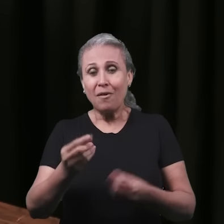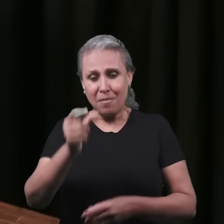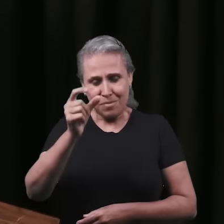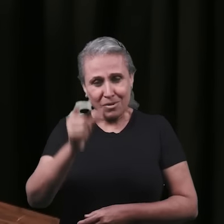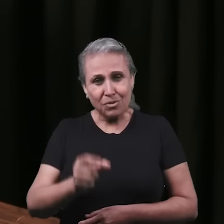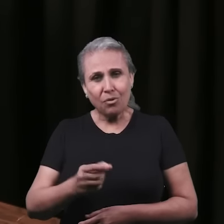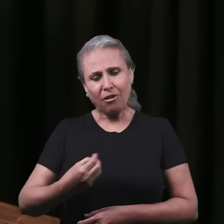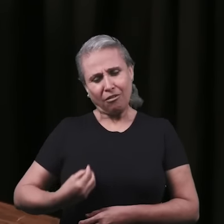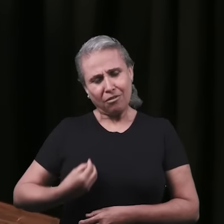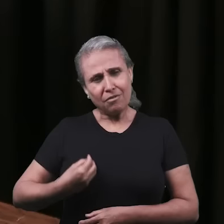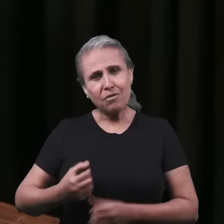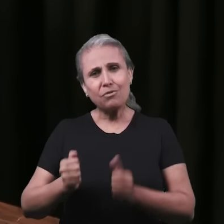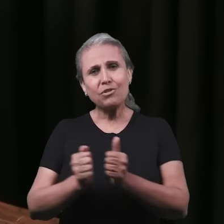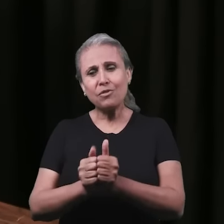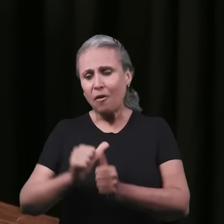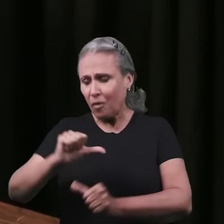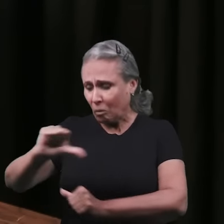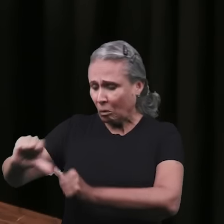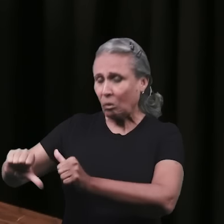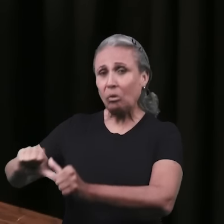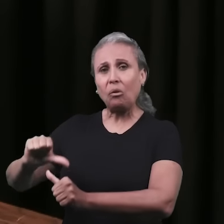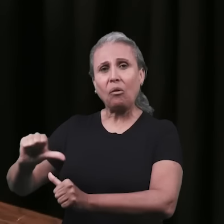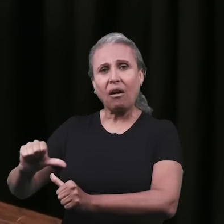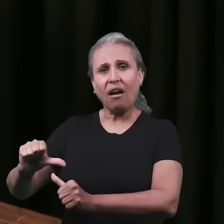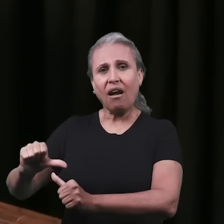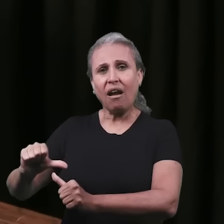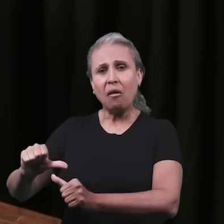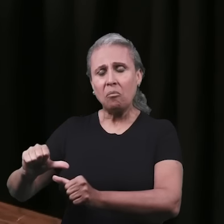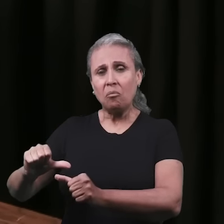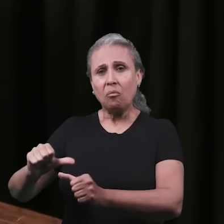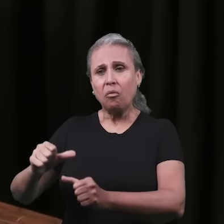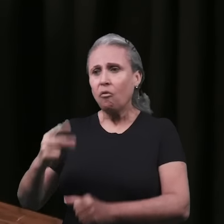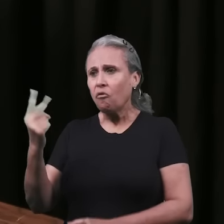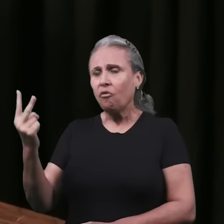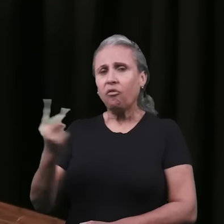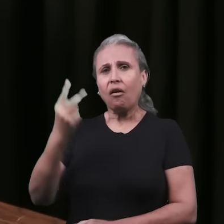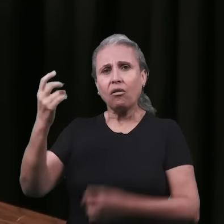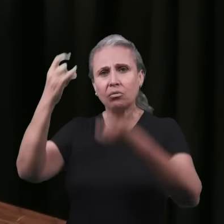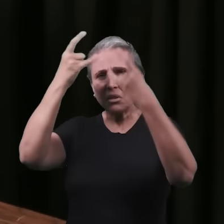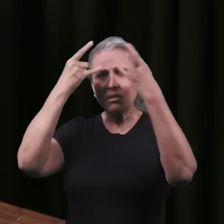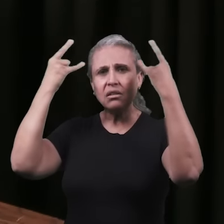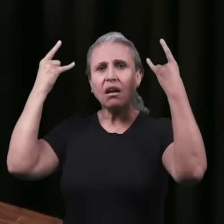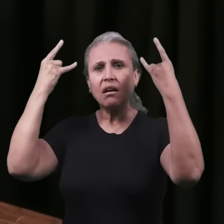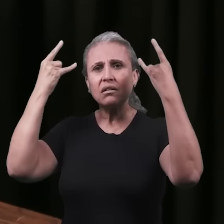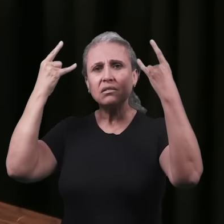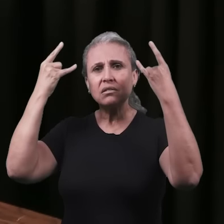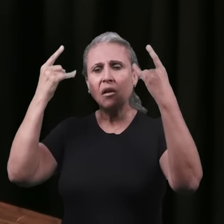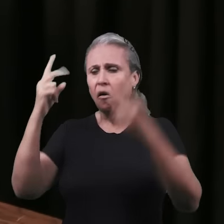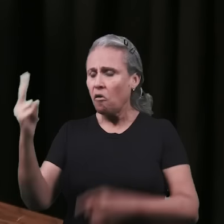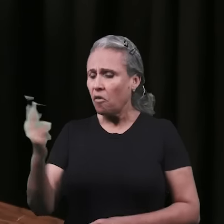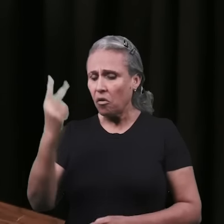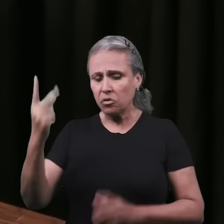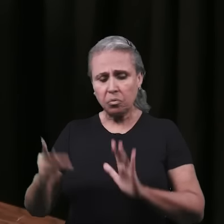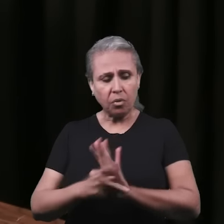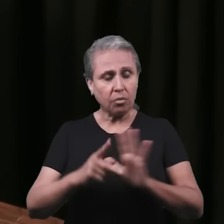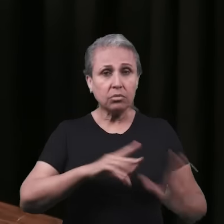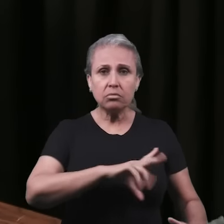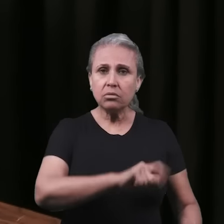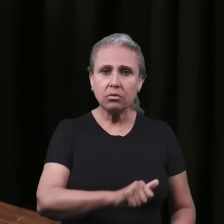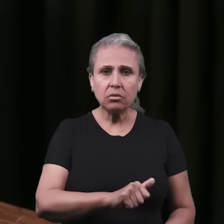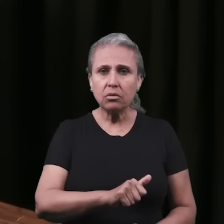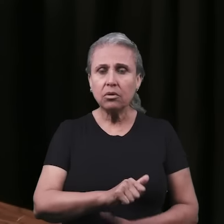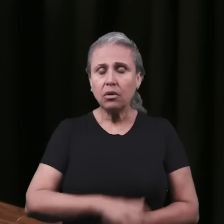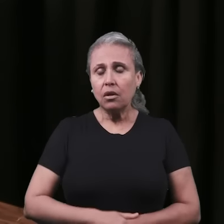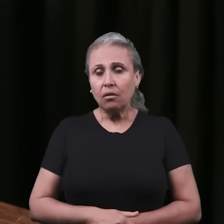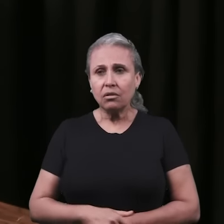Senhor Jesus por valores terrenos, por valores desta vida, por valores materiais? Né? E quando nós paramos para